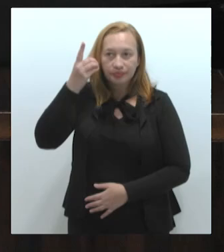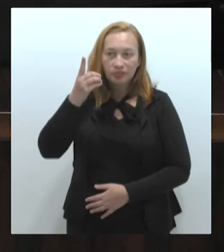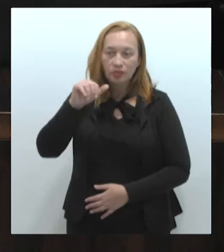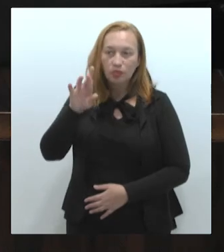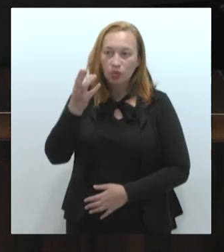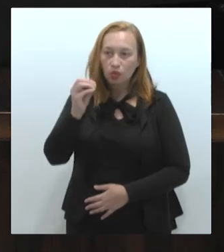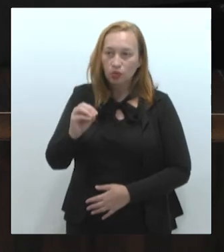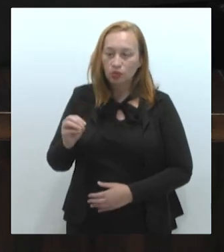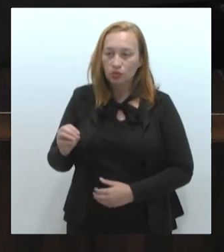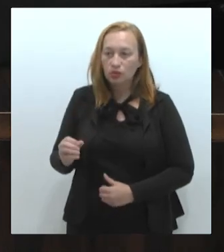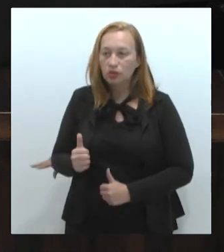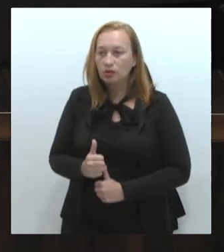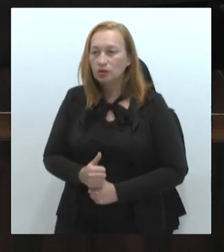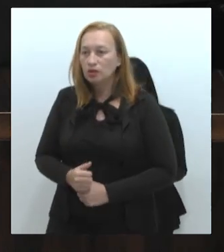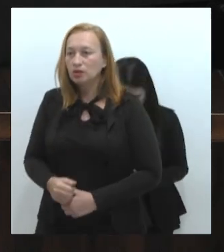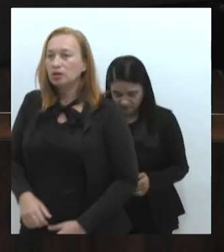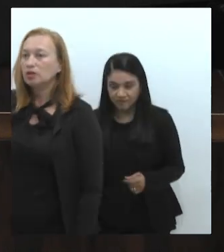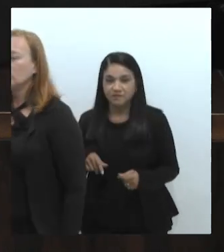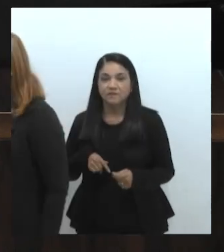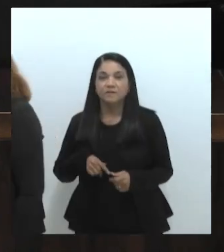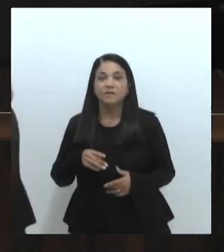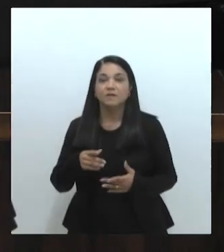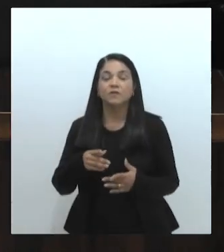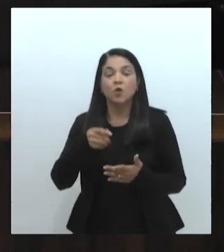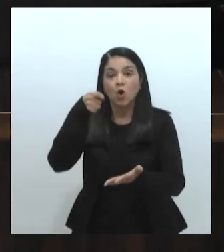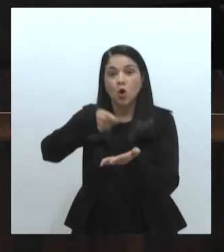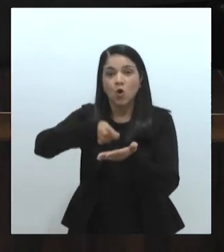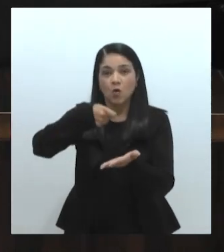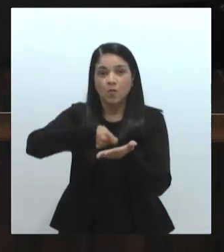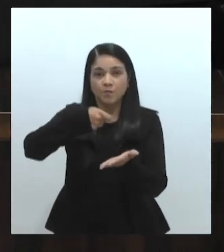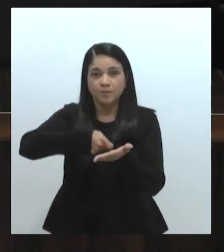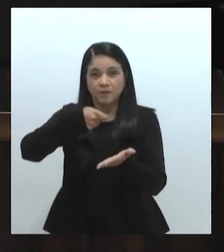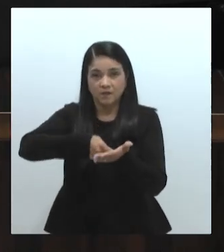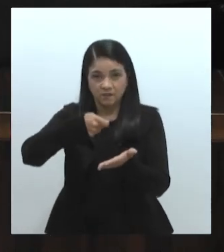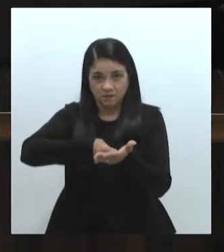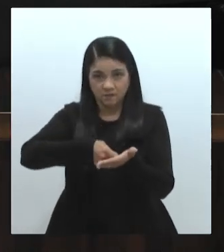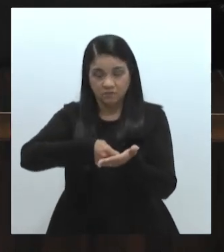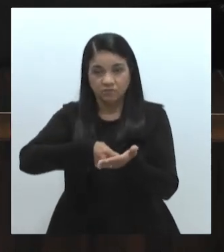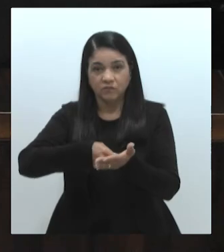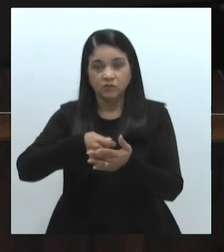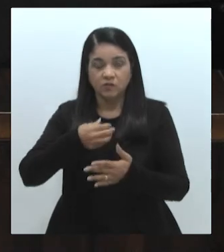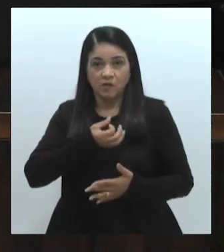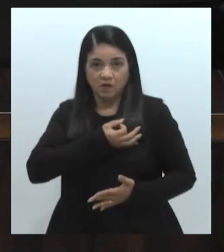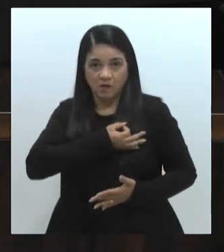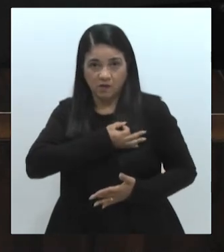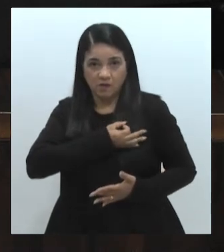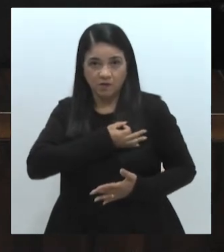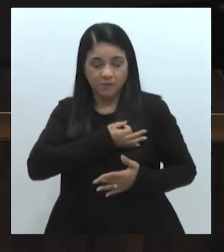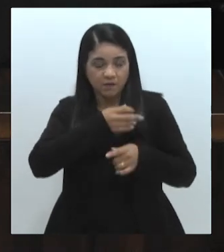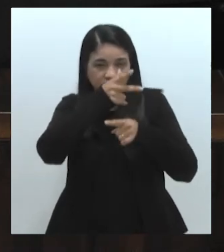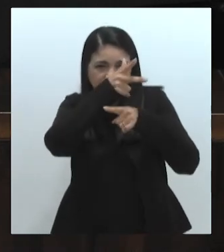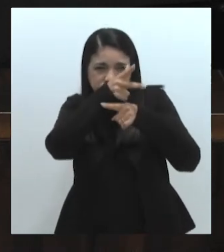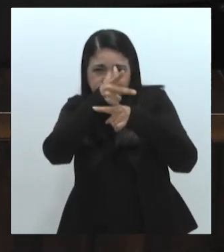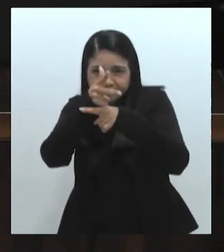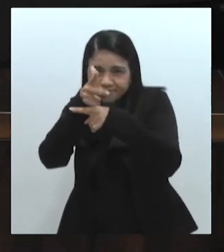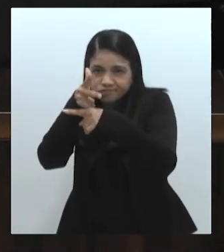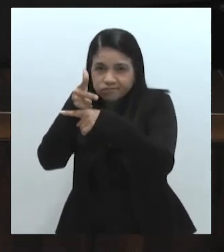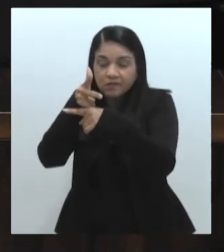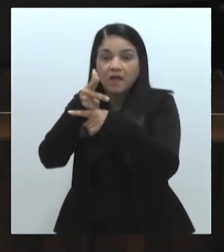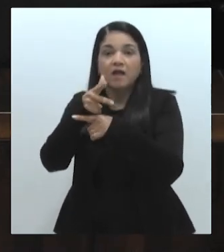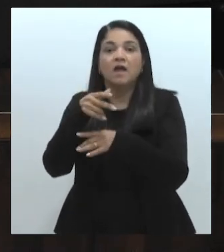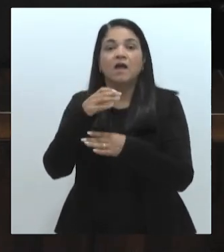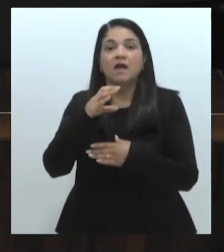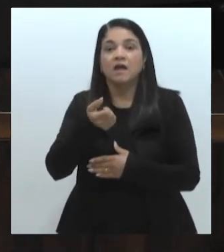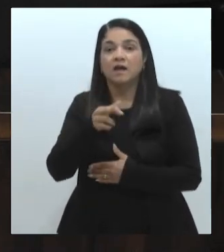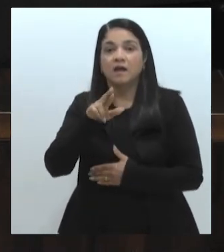Bruno Boareto, que institui a obrigatoriedade de câmeras de monitoramento em creches e hotéis para